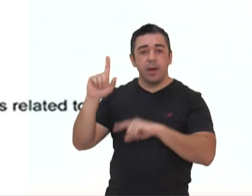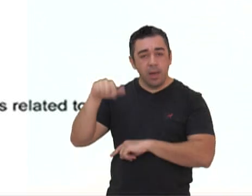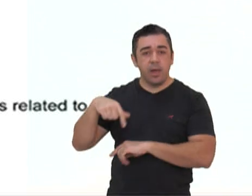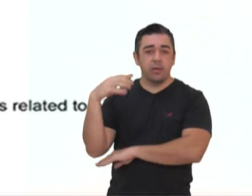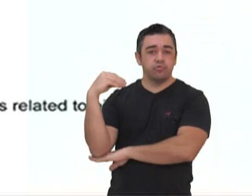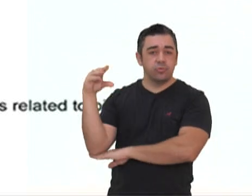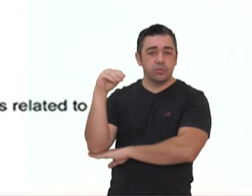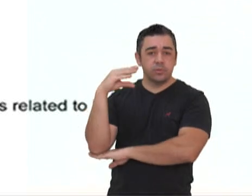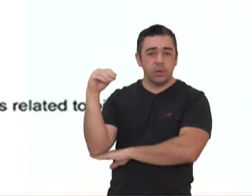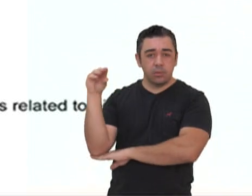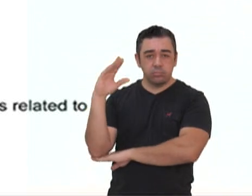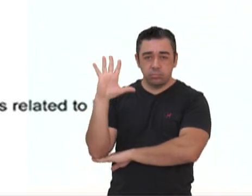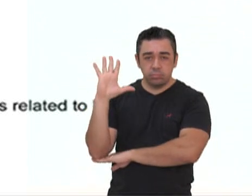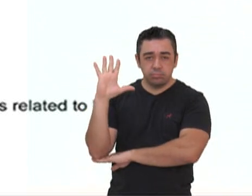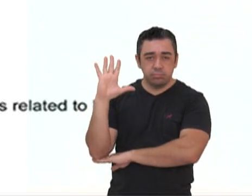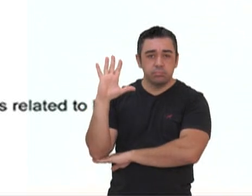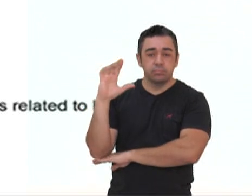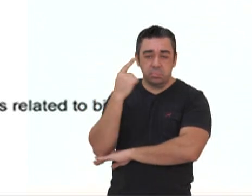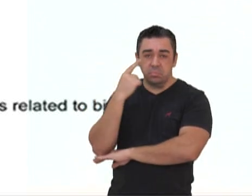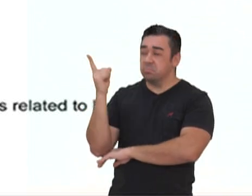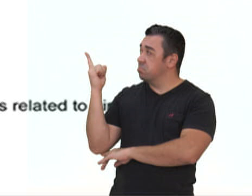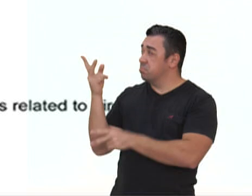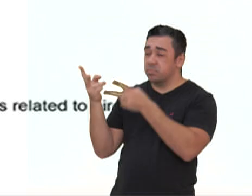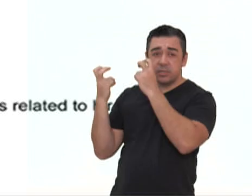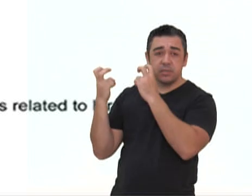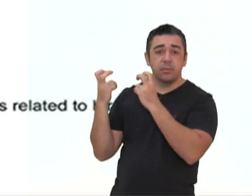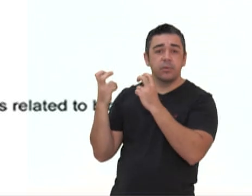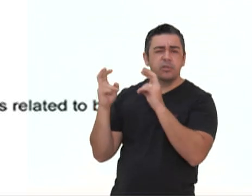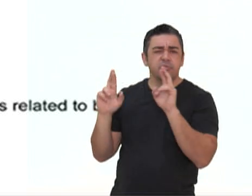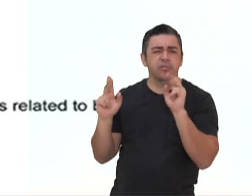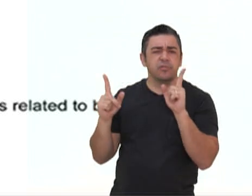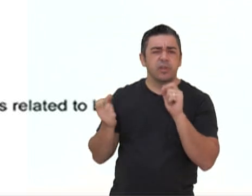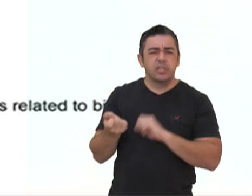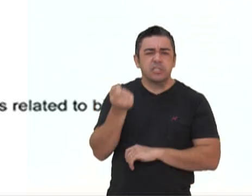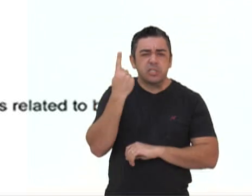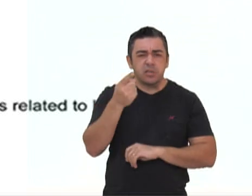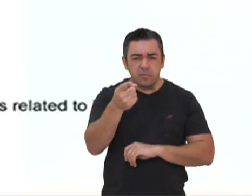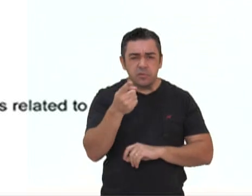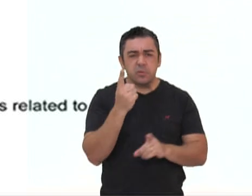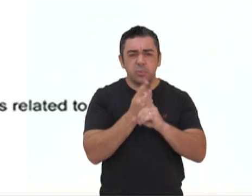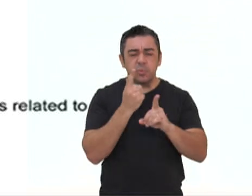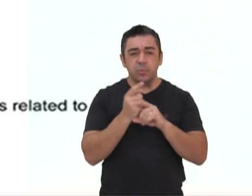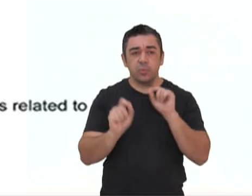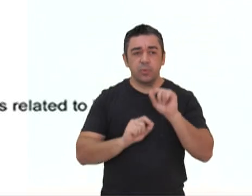dinossauro. O que tem de estranho, talvez, para alguns de vocês aí?